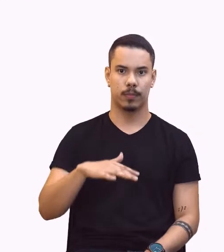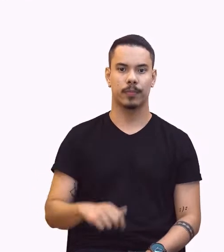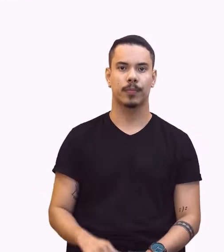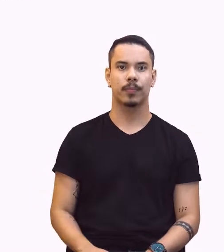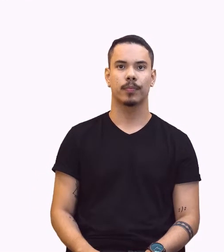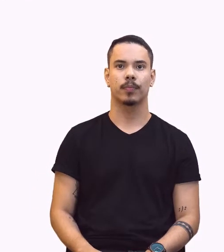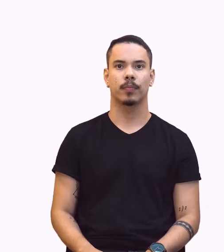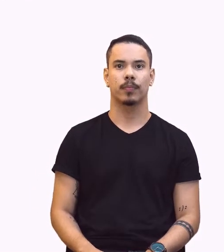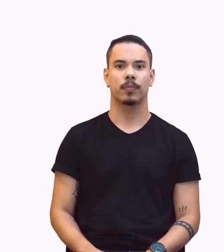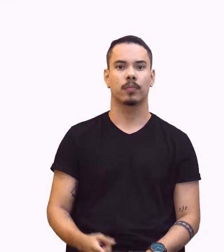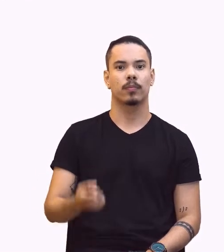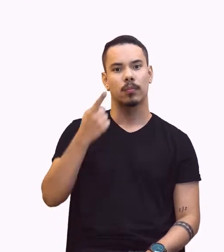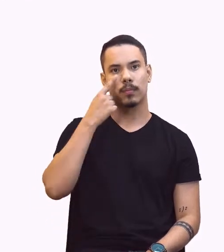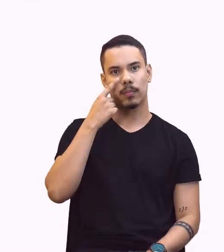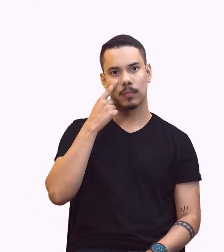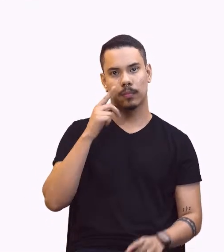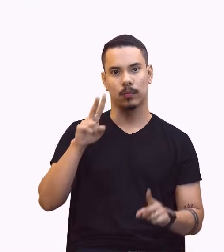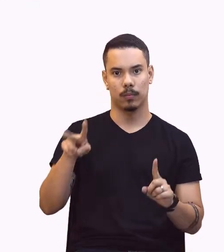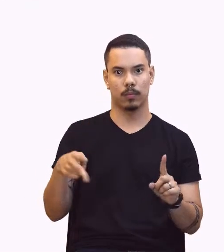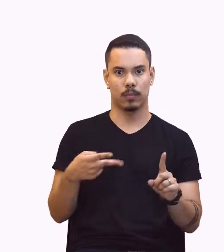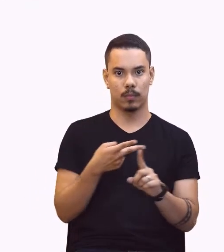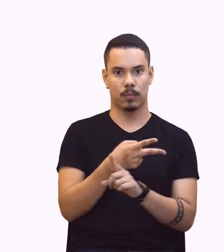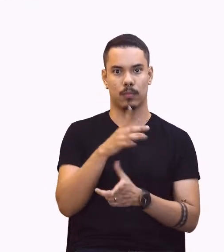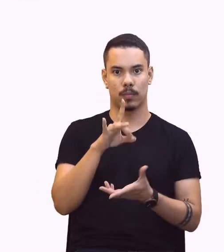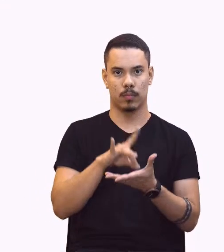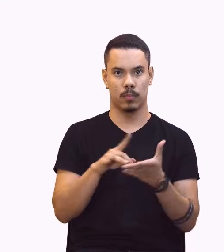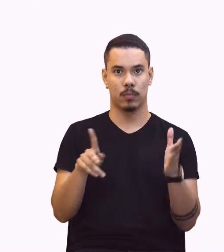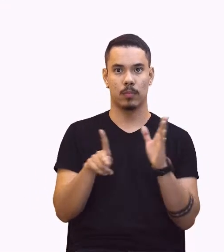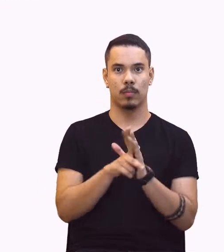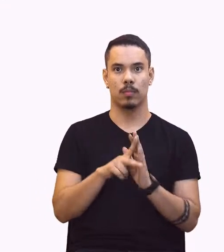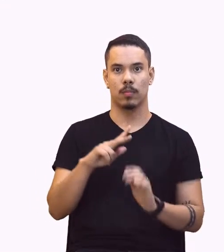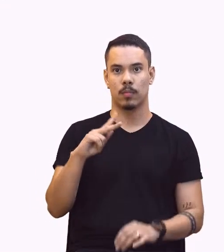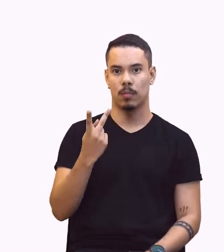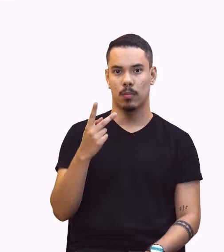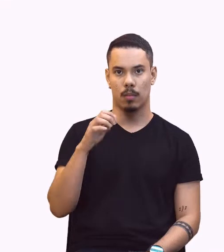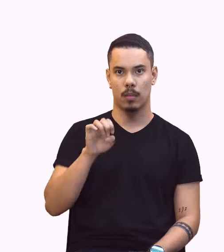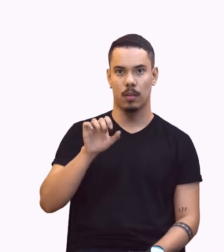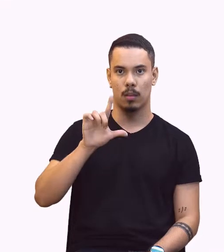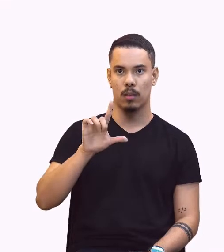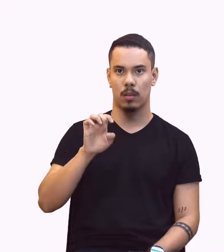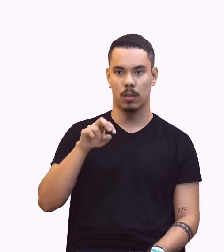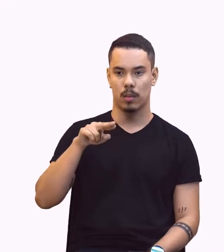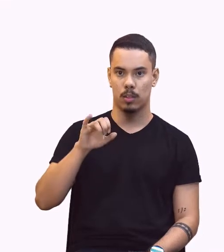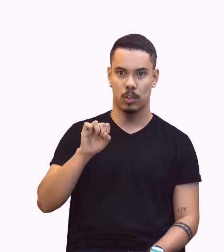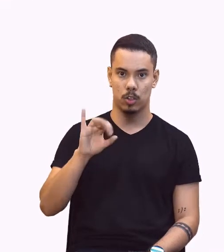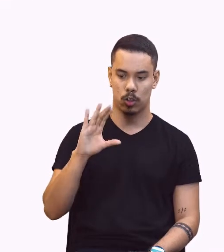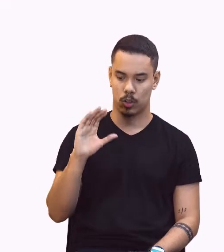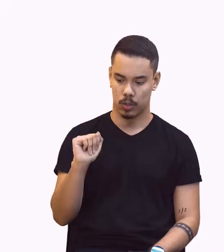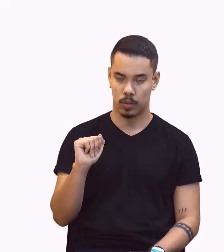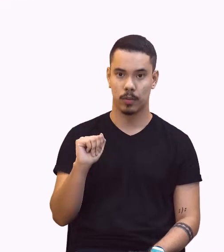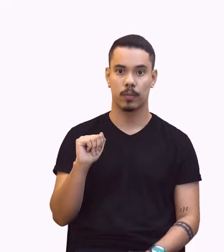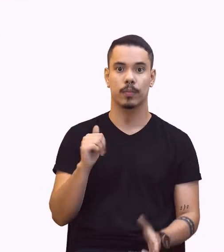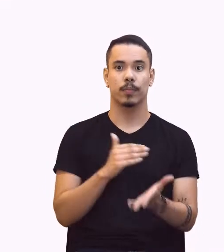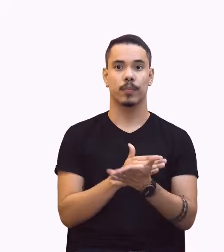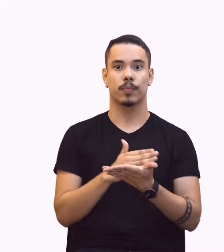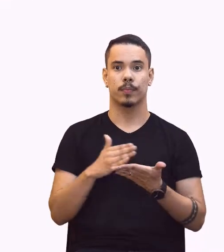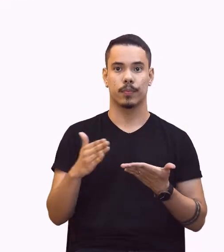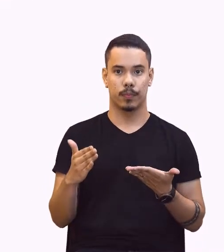Vamos ver então a passagem da Era Clássica para a Era Helenística. Começa